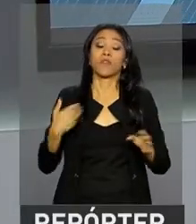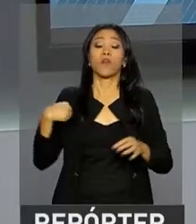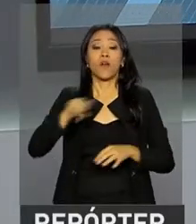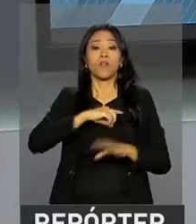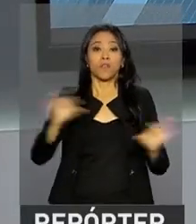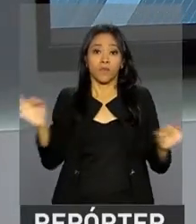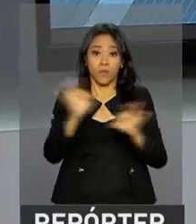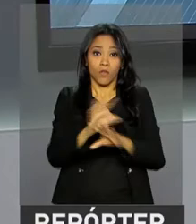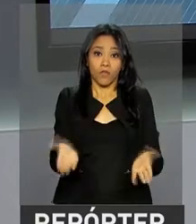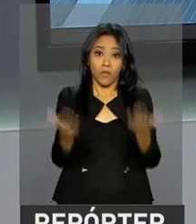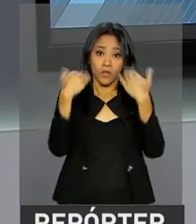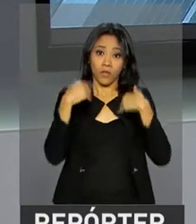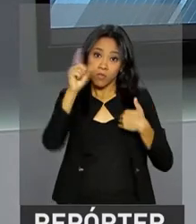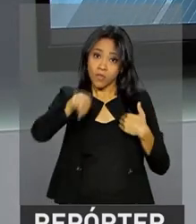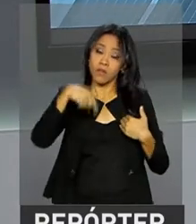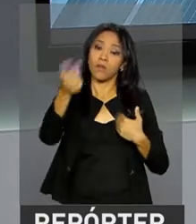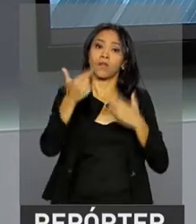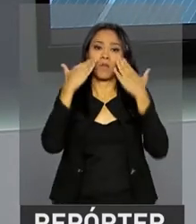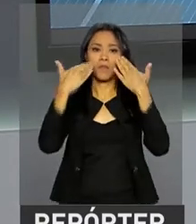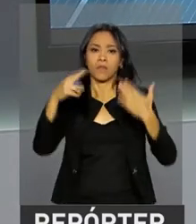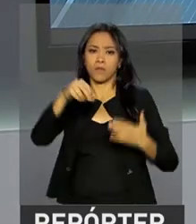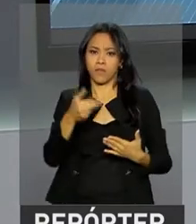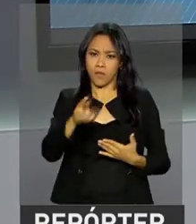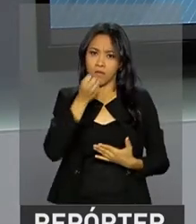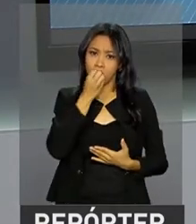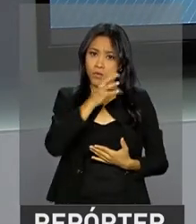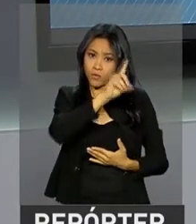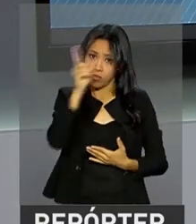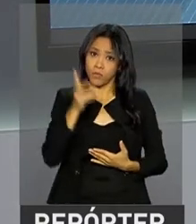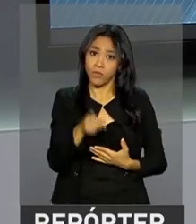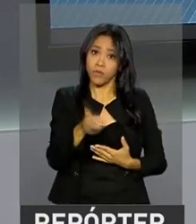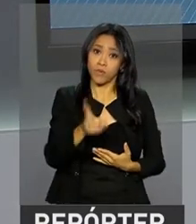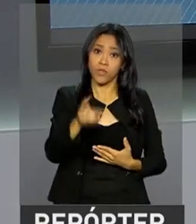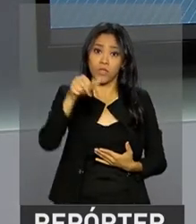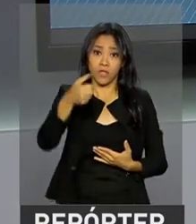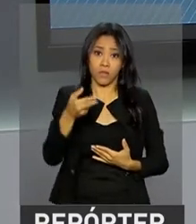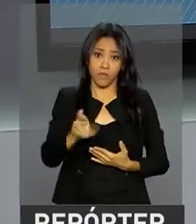voltamos em uma hora na próxima edição do Repórter NBR. Um bom dia para você e